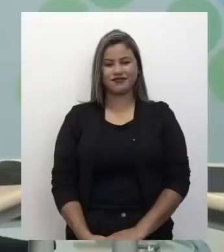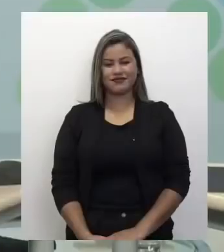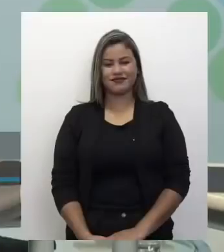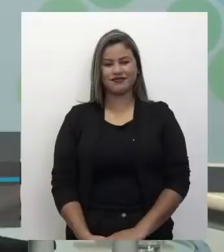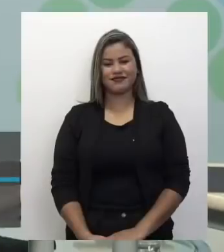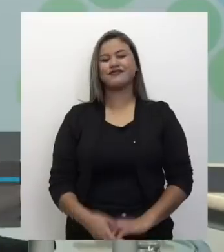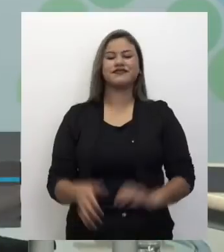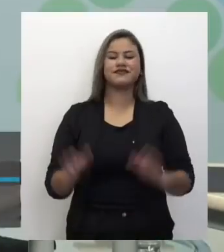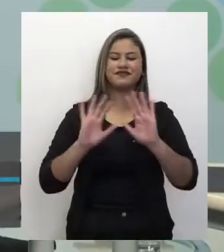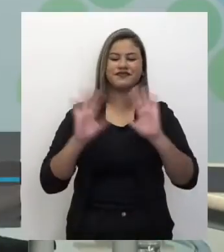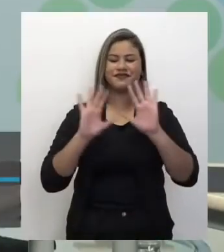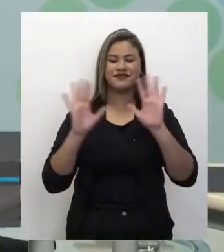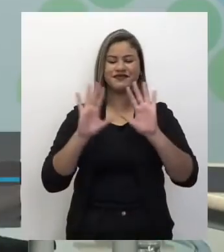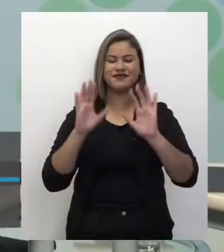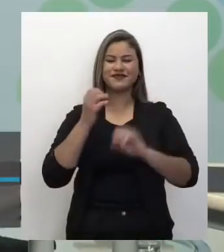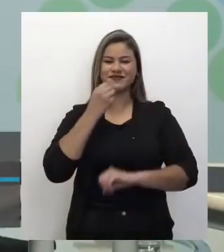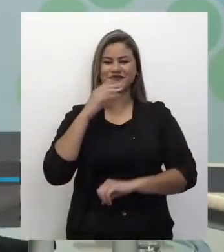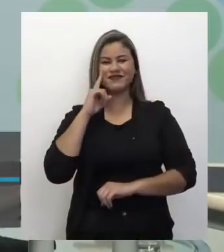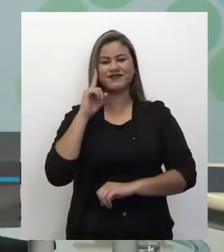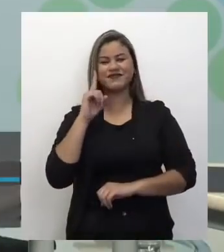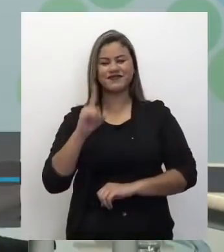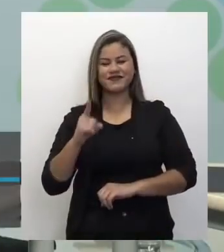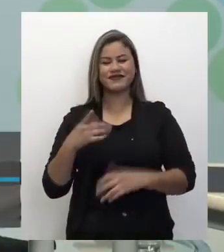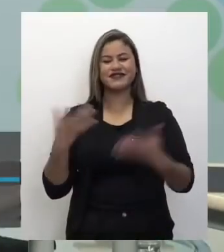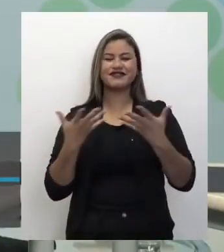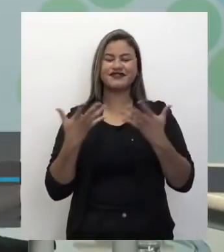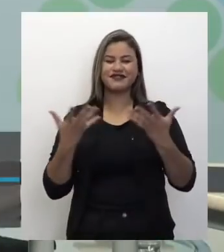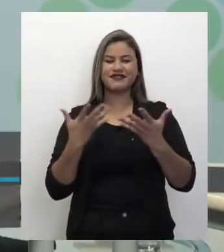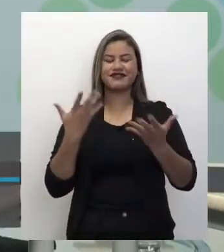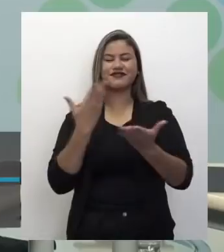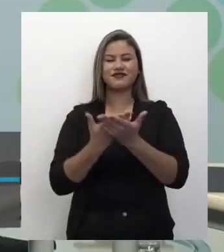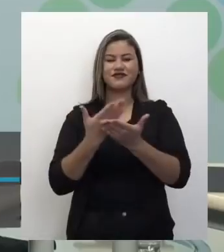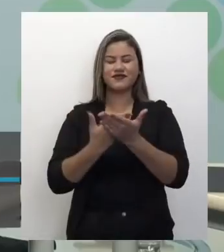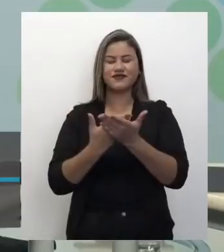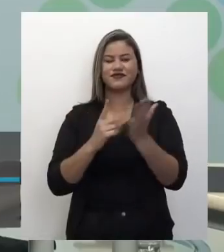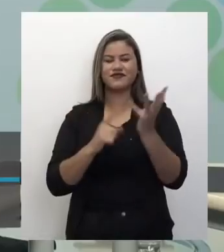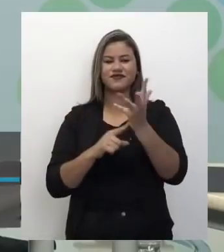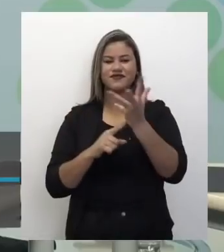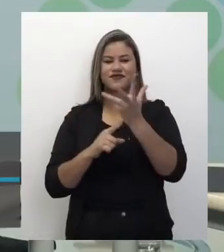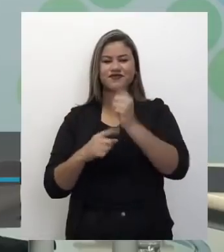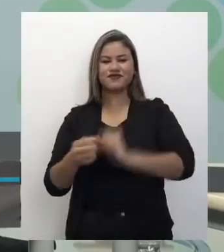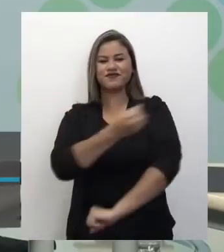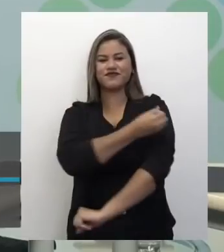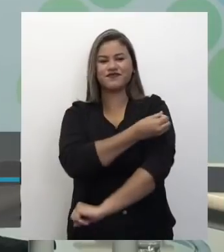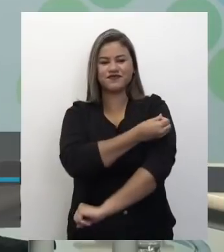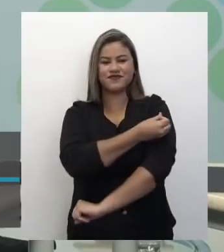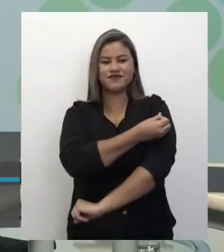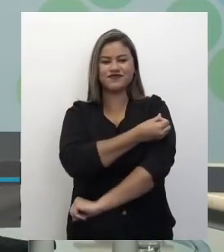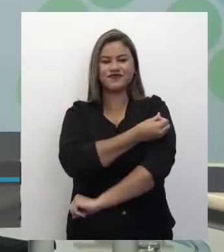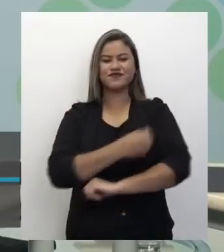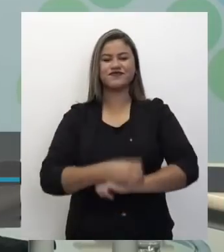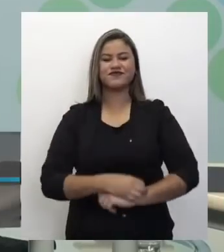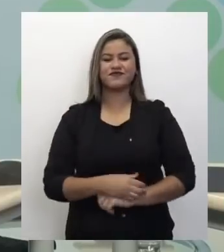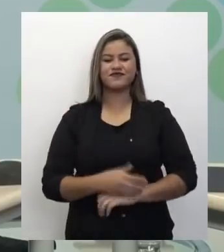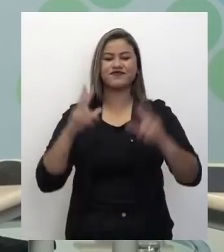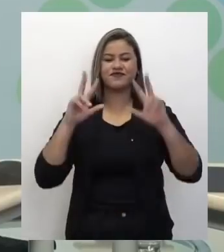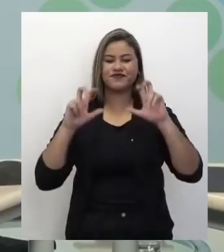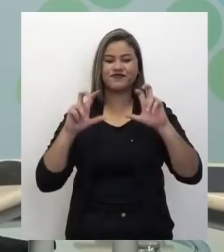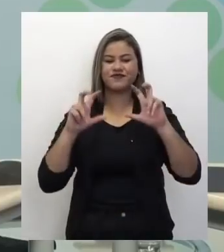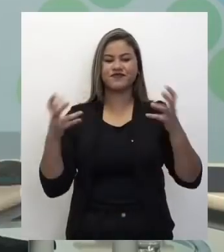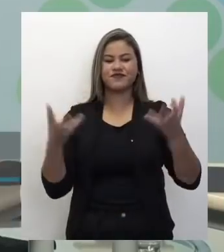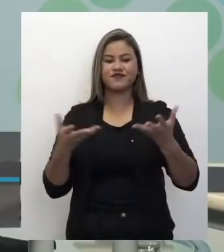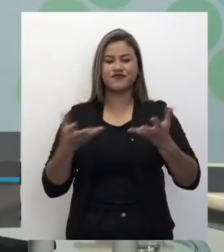Olá, alunos, bom dia. Esta é uma aula de arte para o 6º ano do ensino fundamental e o tema de nossa aula hoje